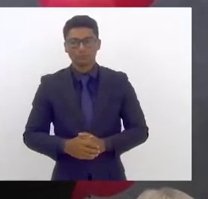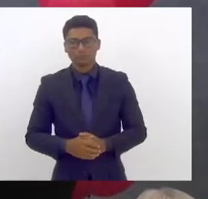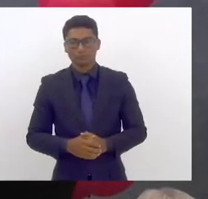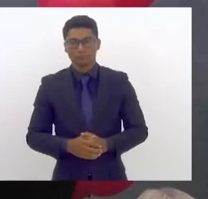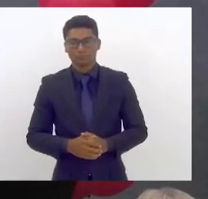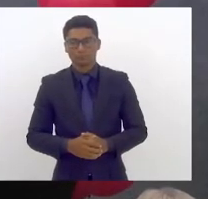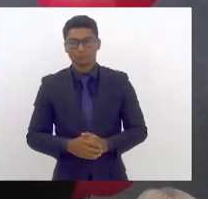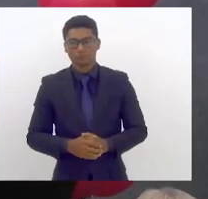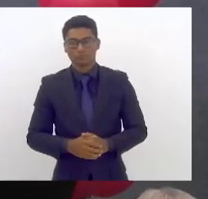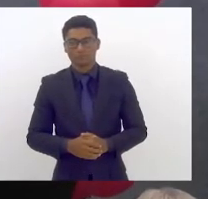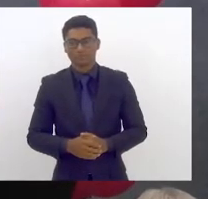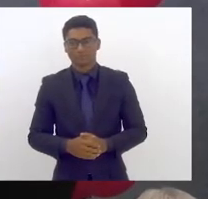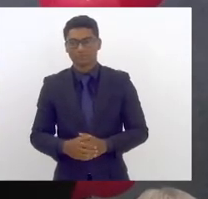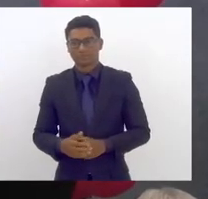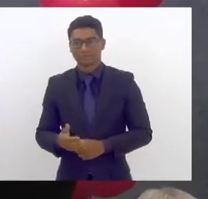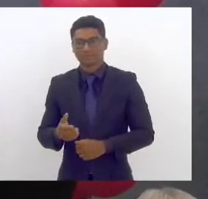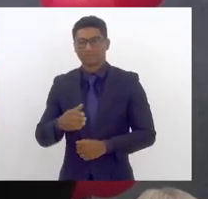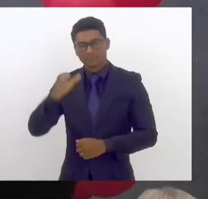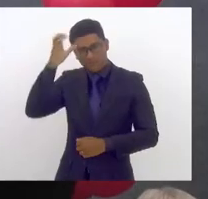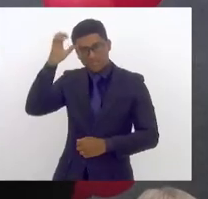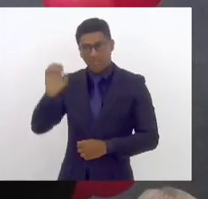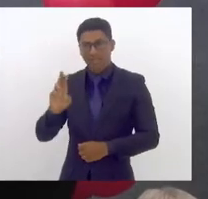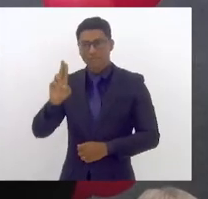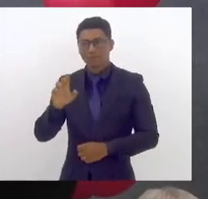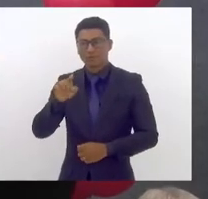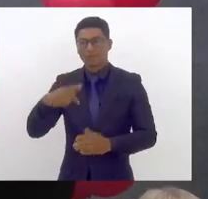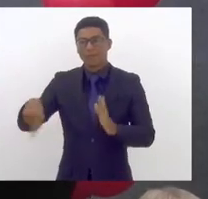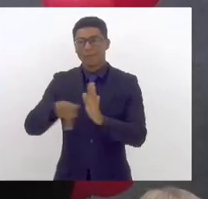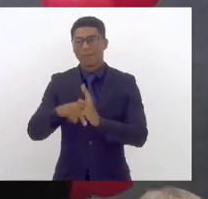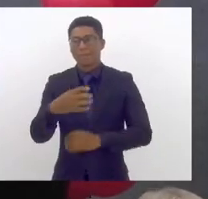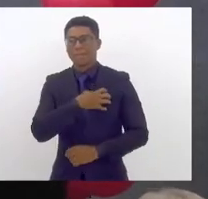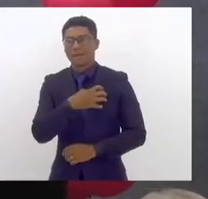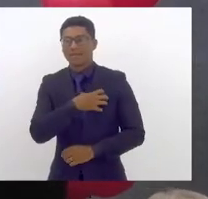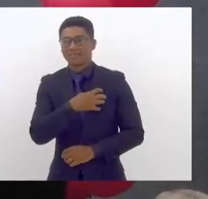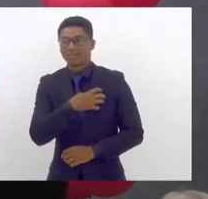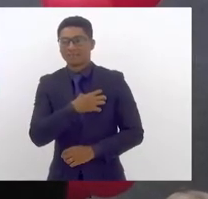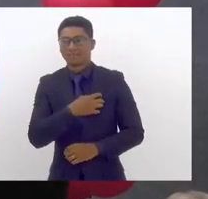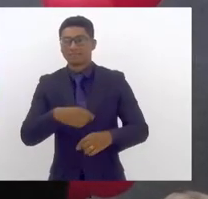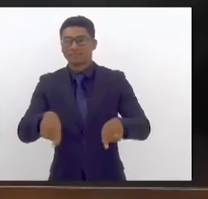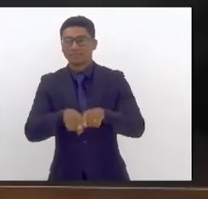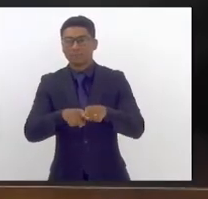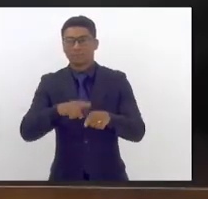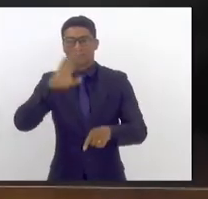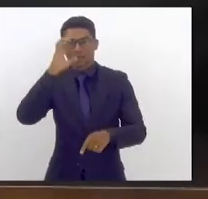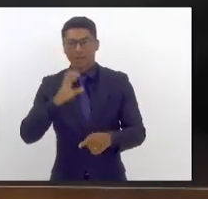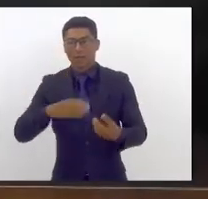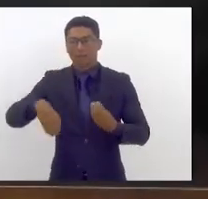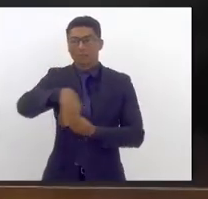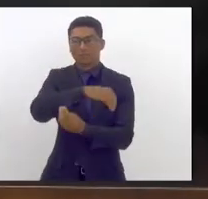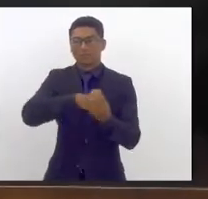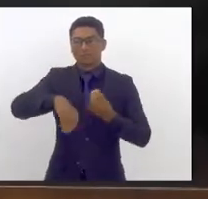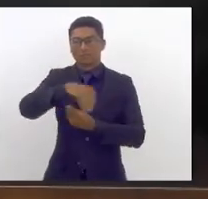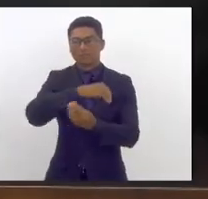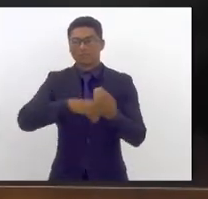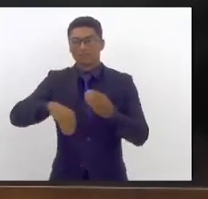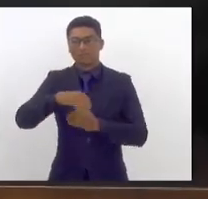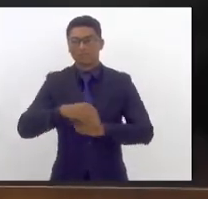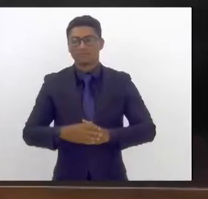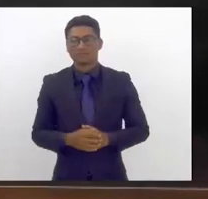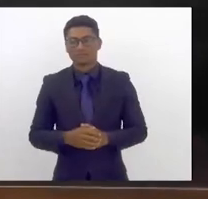a baianoca né que a tia Ju que é Baiana com Carioca aquela tanto se anuncia aqui dentro mas